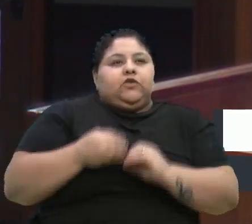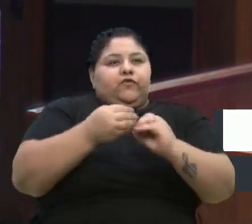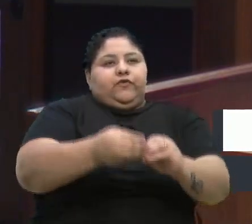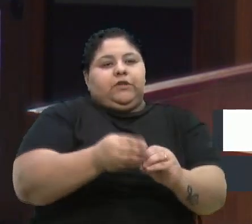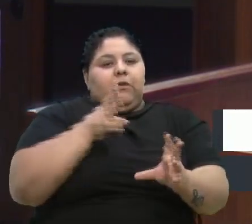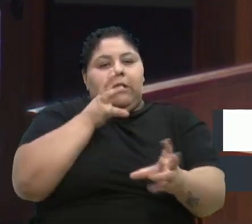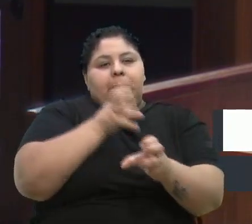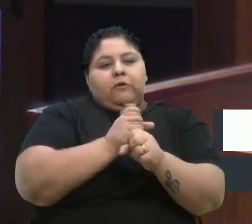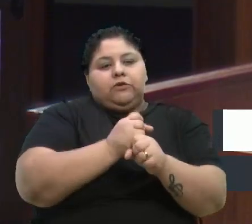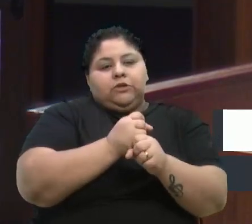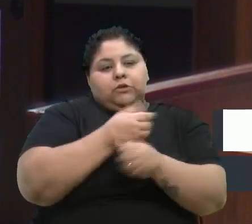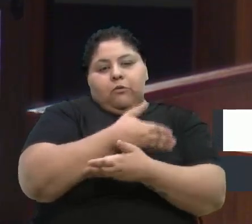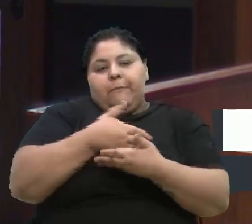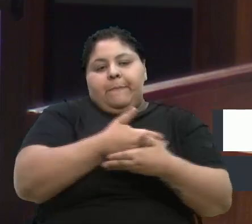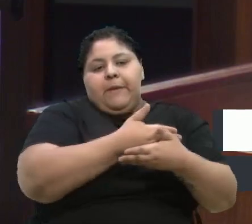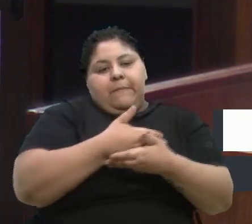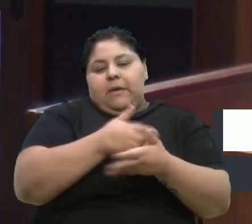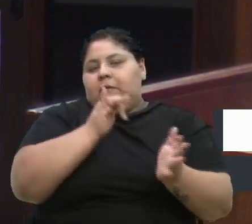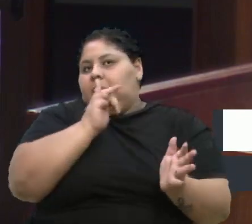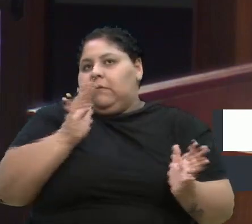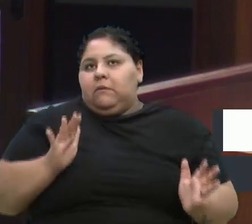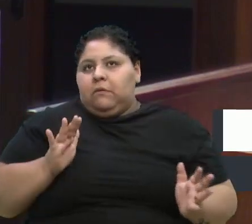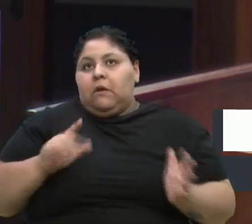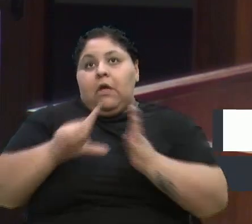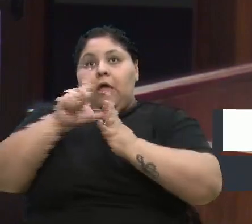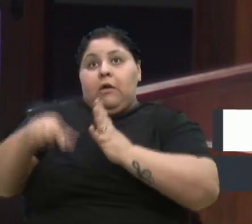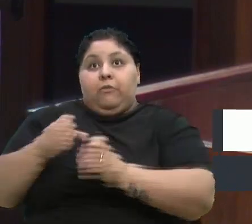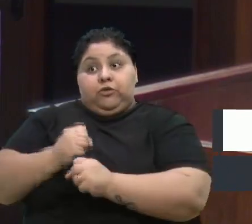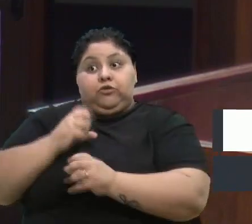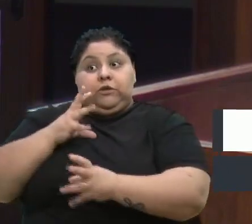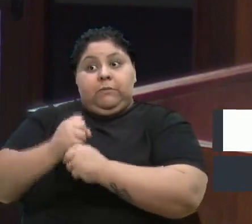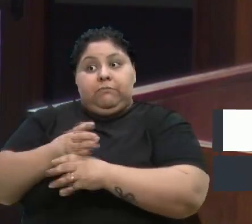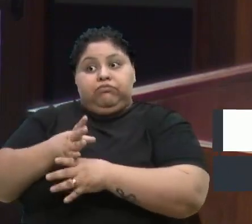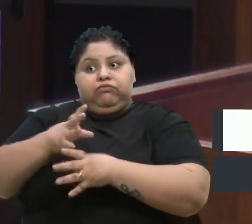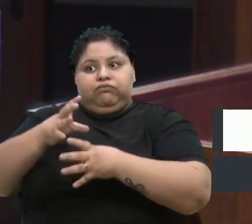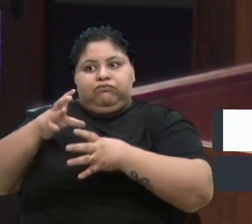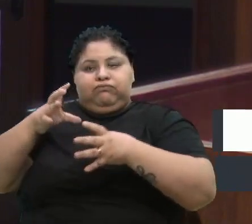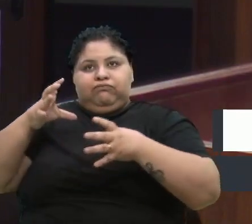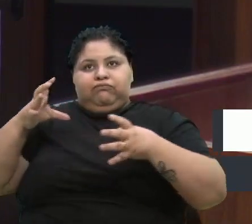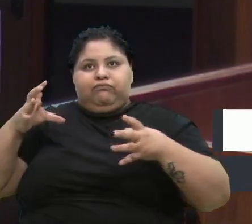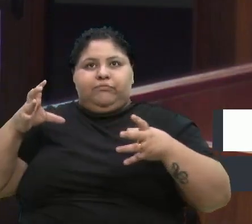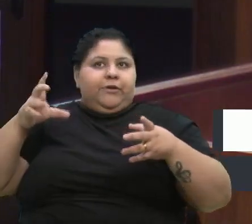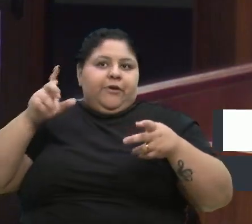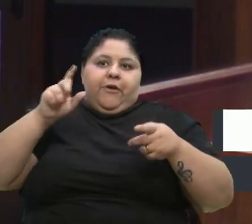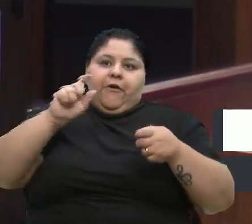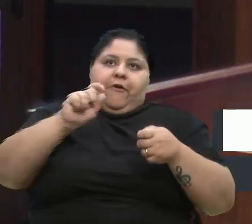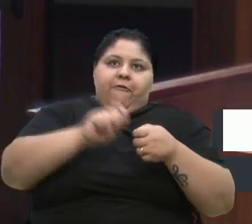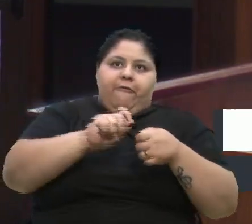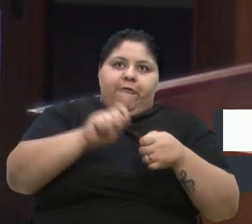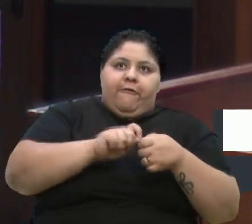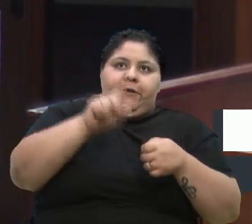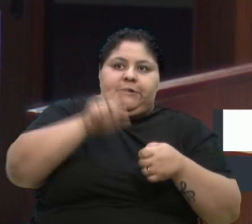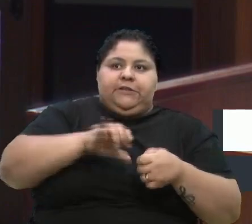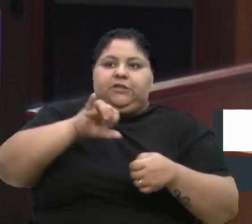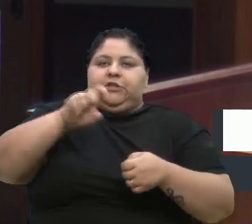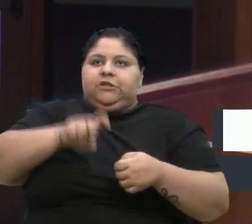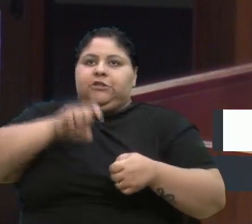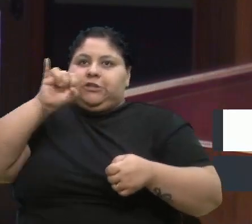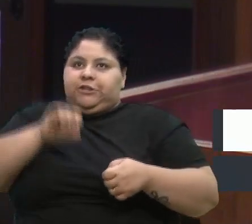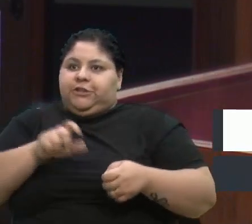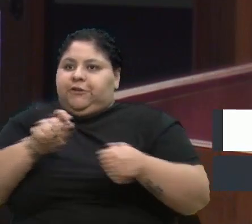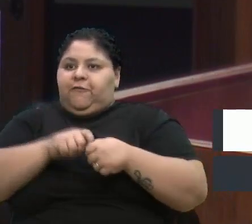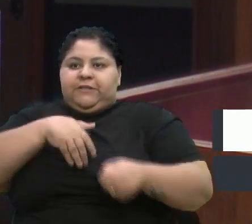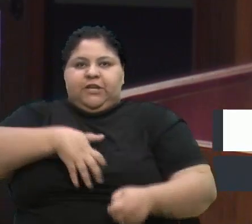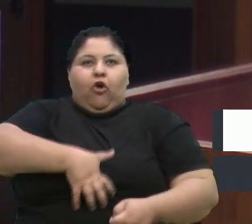o meu filho e tal, e depois os animais crescem, os animais fazem xixi, fazem cocô, estragam o sofá e os animais